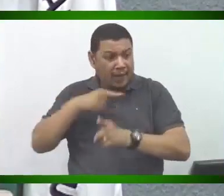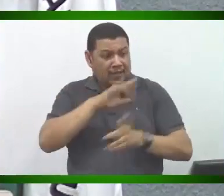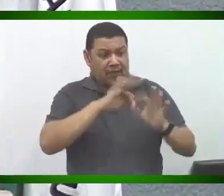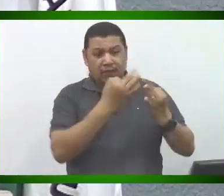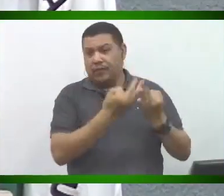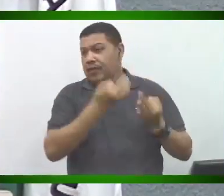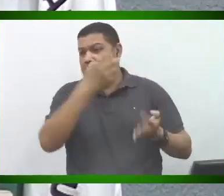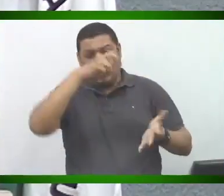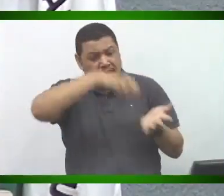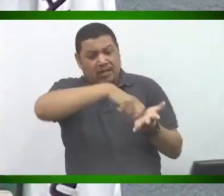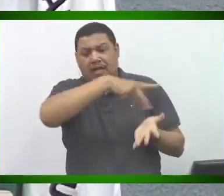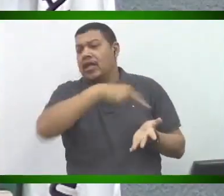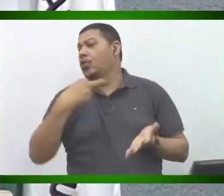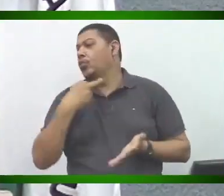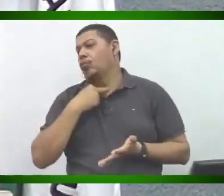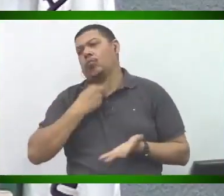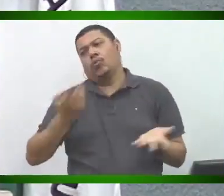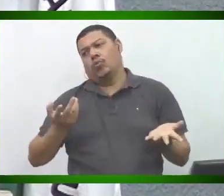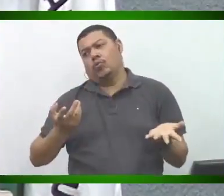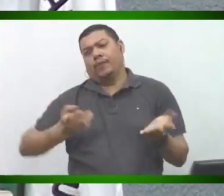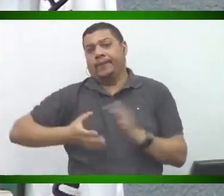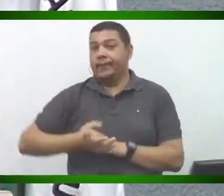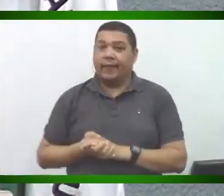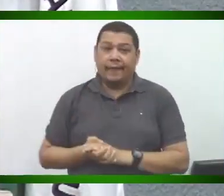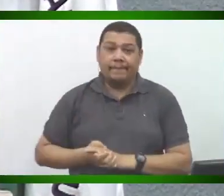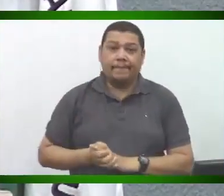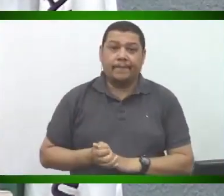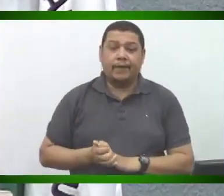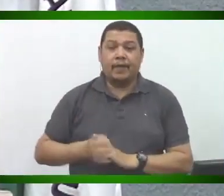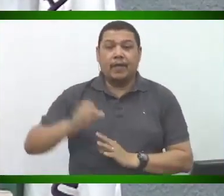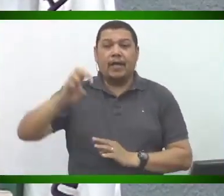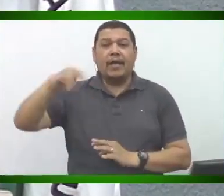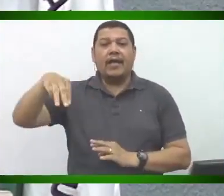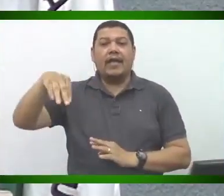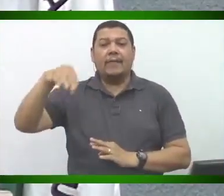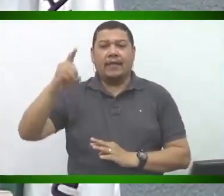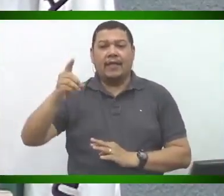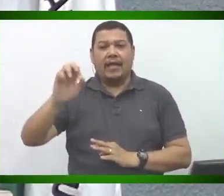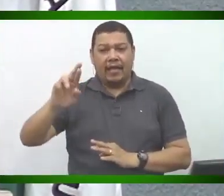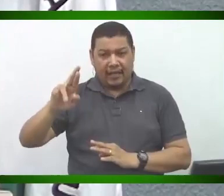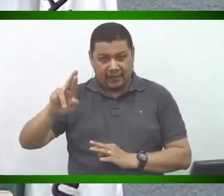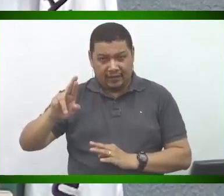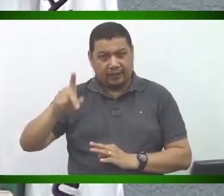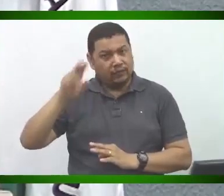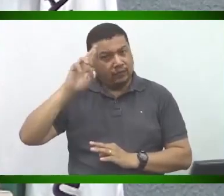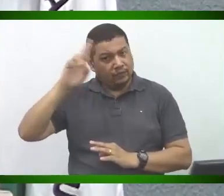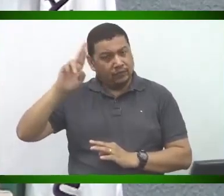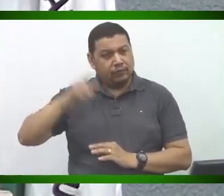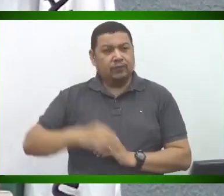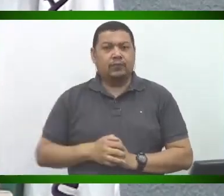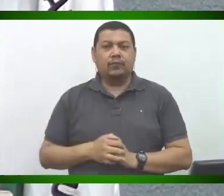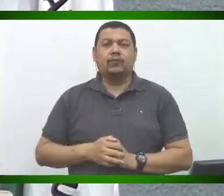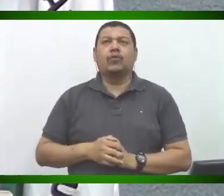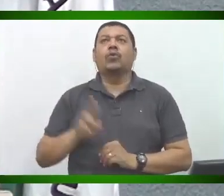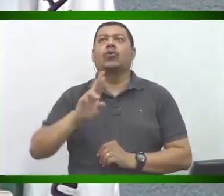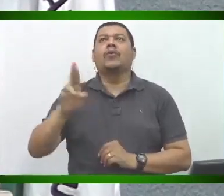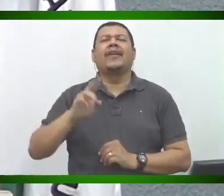ser penalizadas. E a partir dali, o MDR, através do secretário nacional,